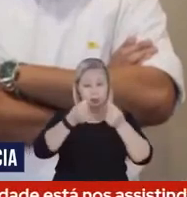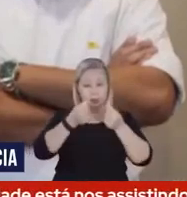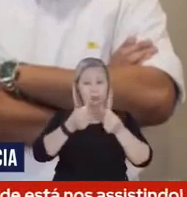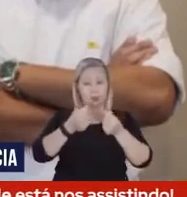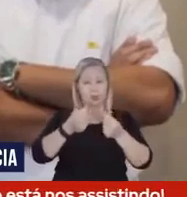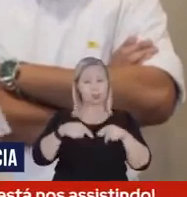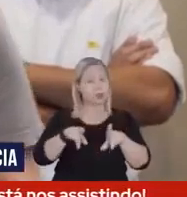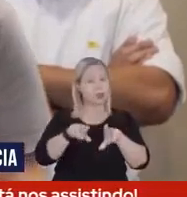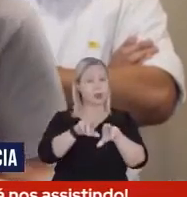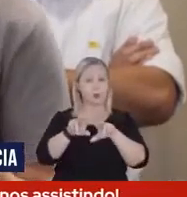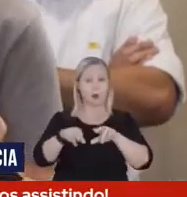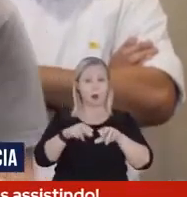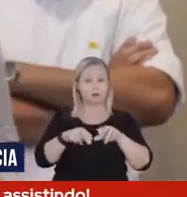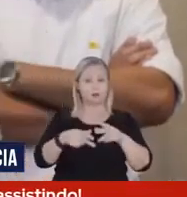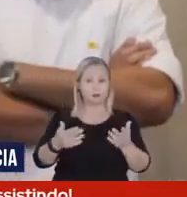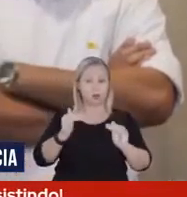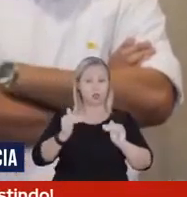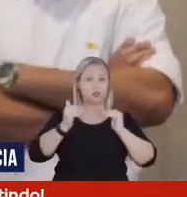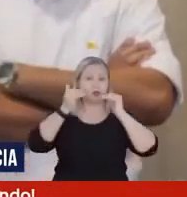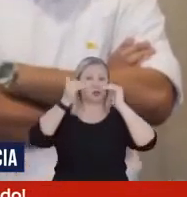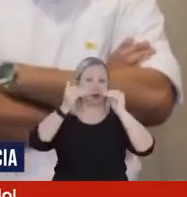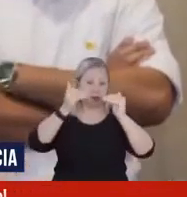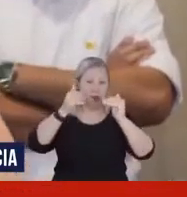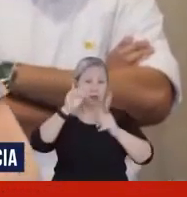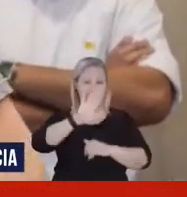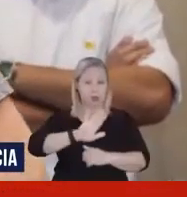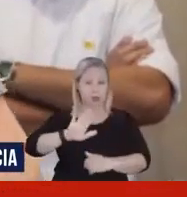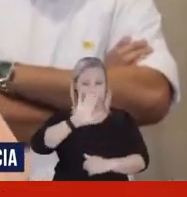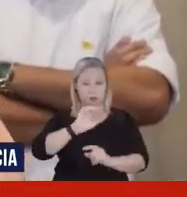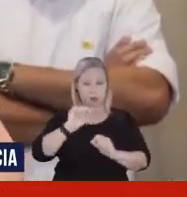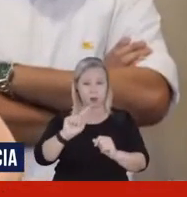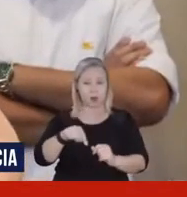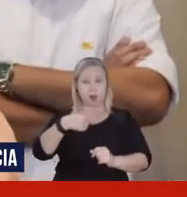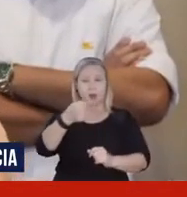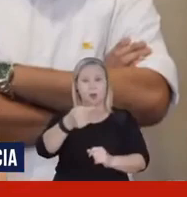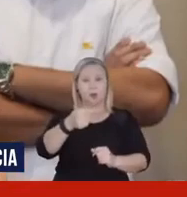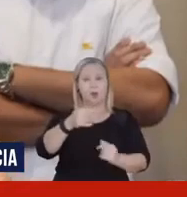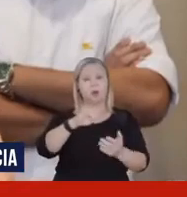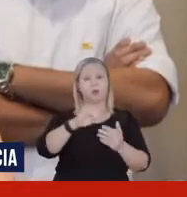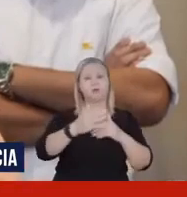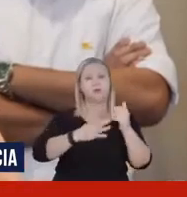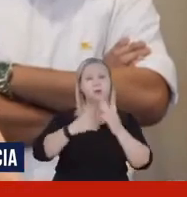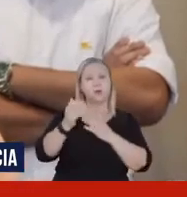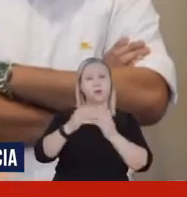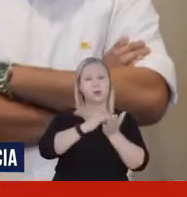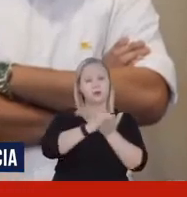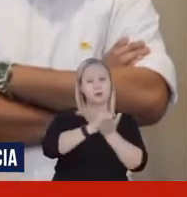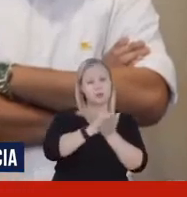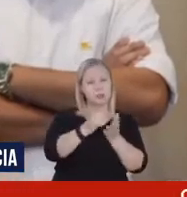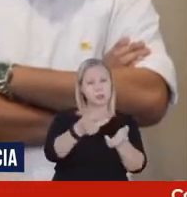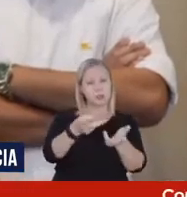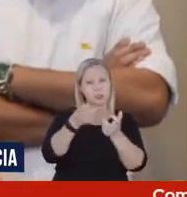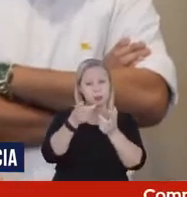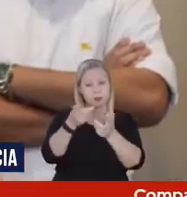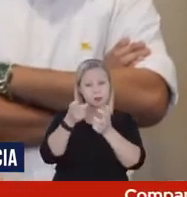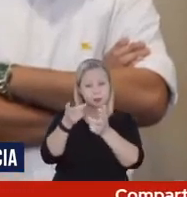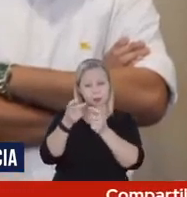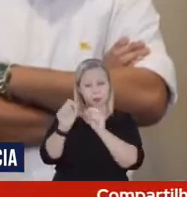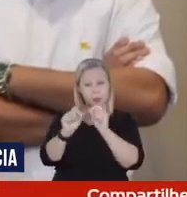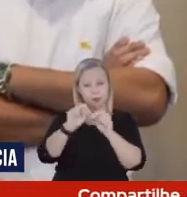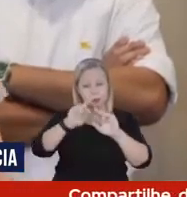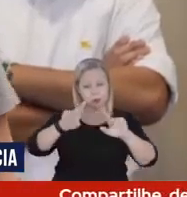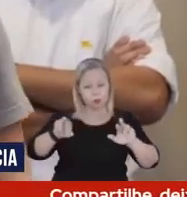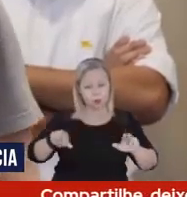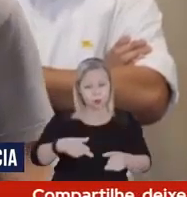maneira. A pós-operação Lava Jato, a gente percebe, pode perceber isso de diversas formas, né?